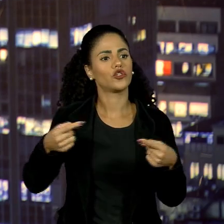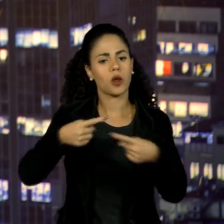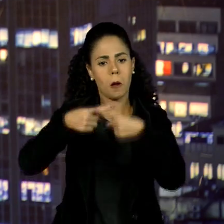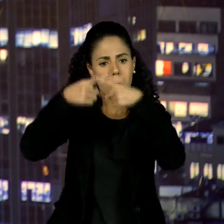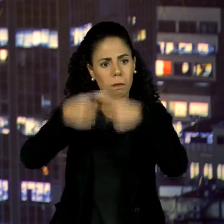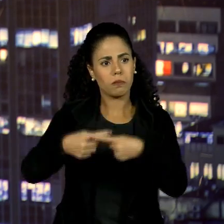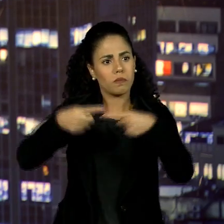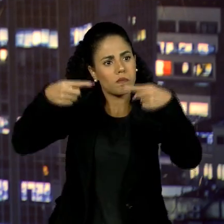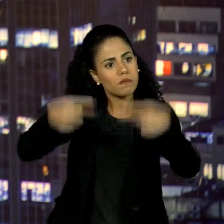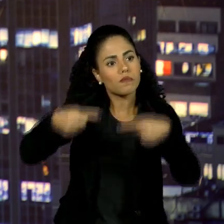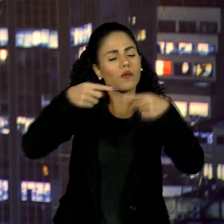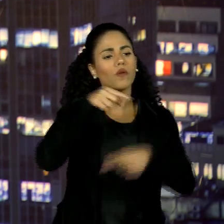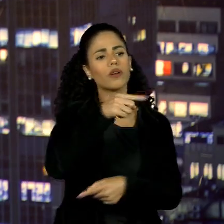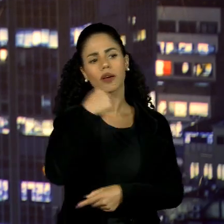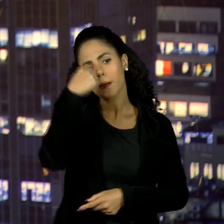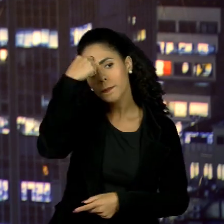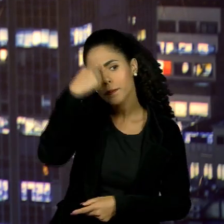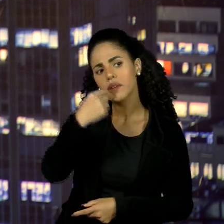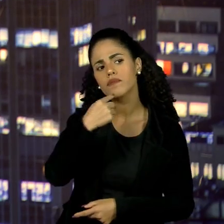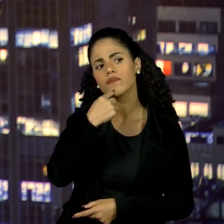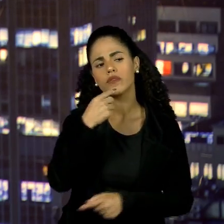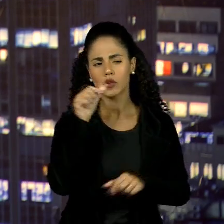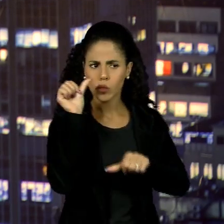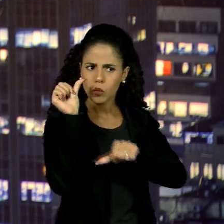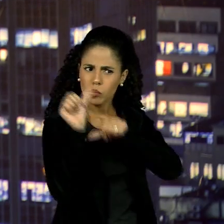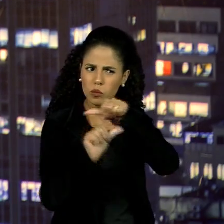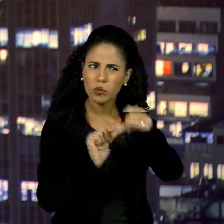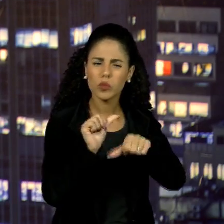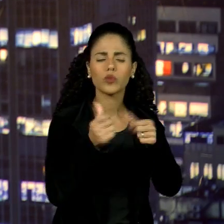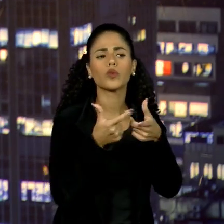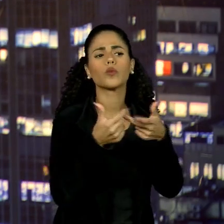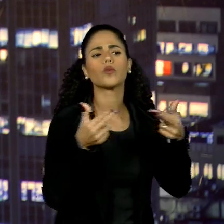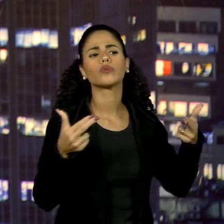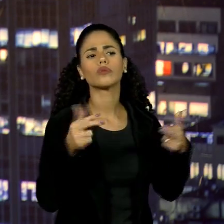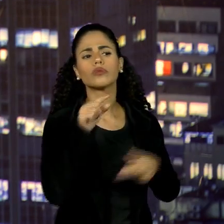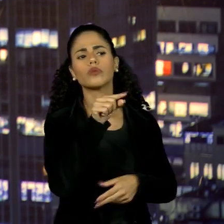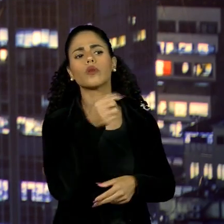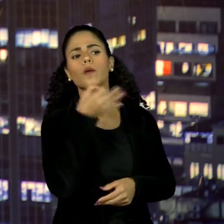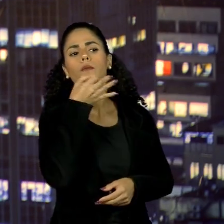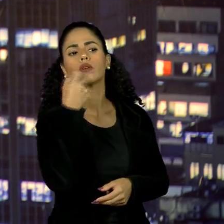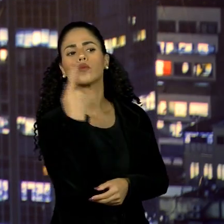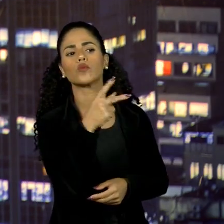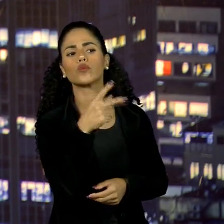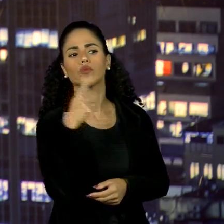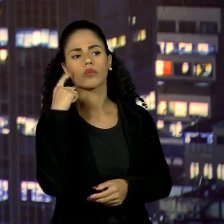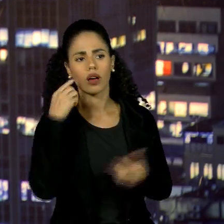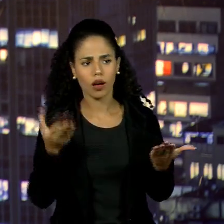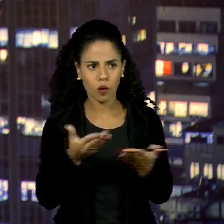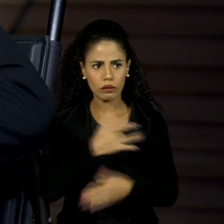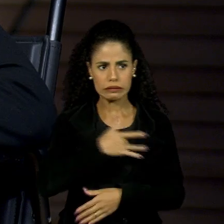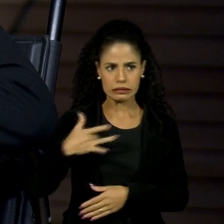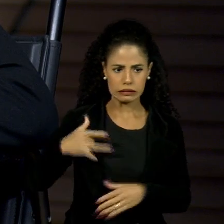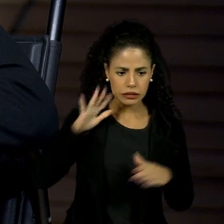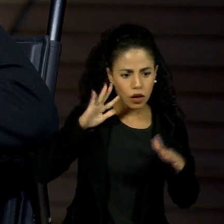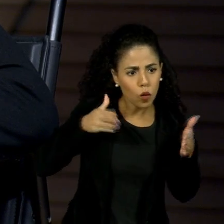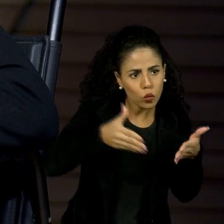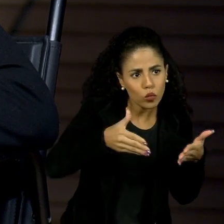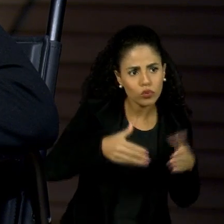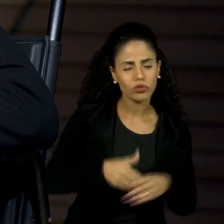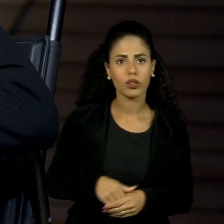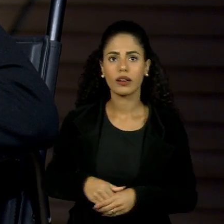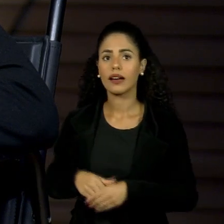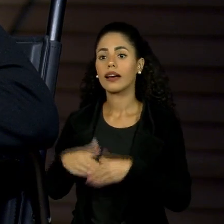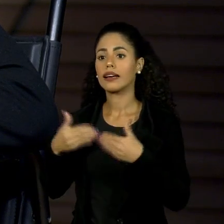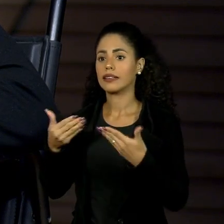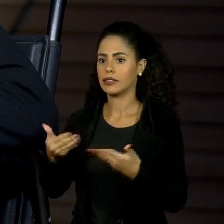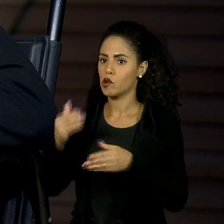perfil desses jogadores modificou? Como é que o senhor tem observado isso na sua prática clínica? A oferta de jogo vai